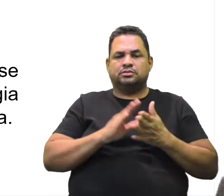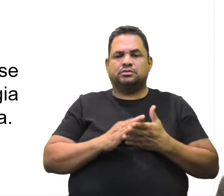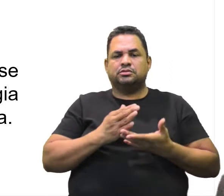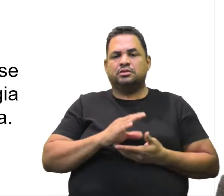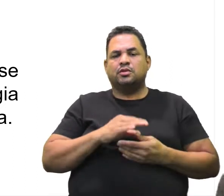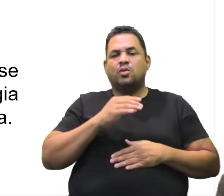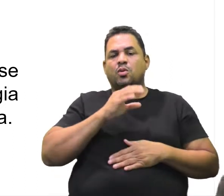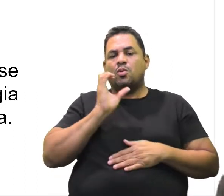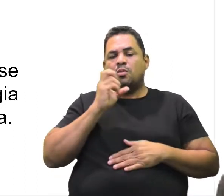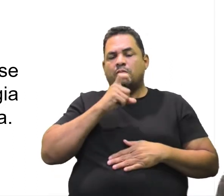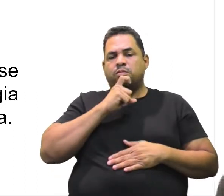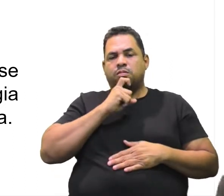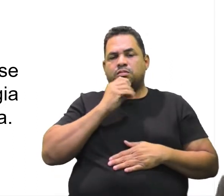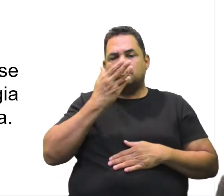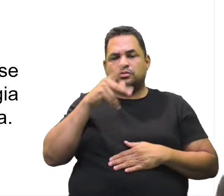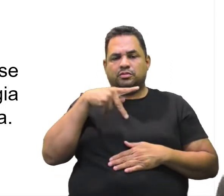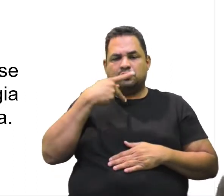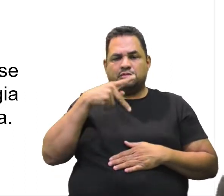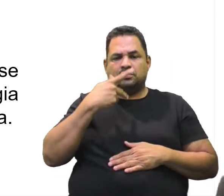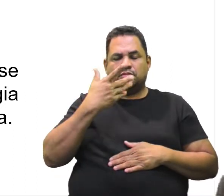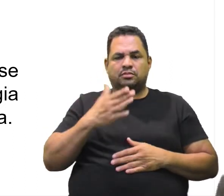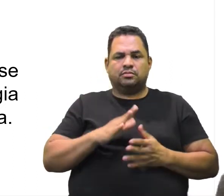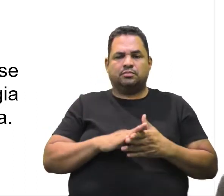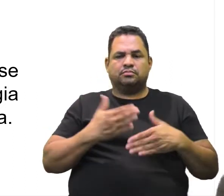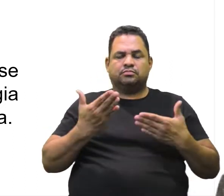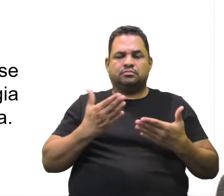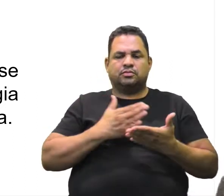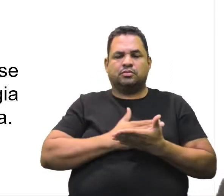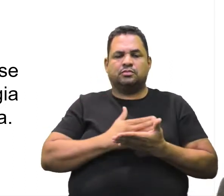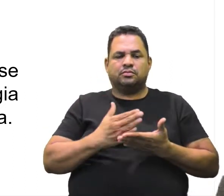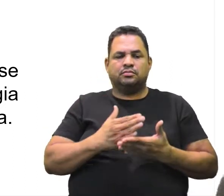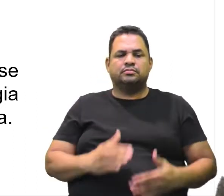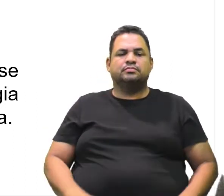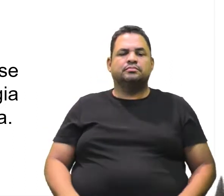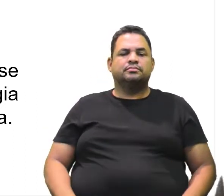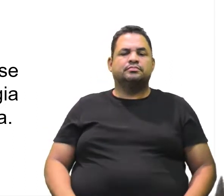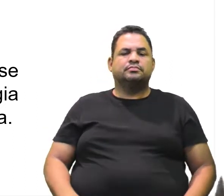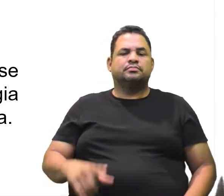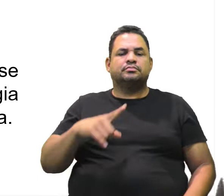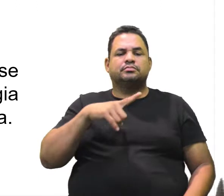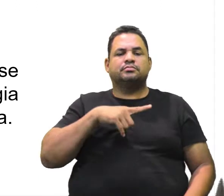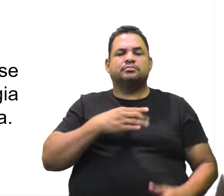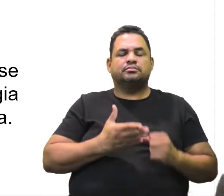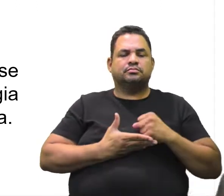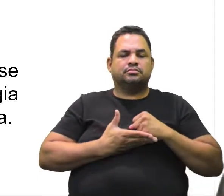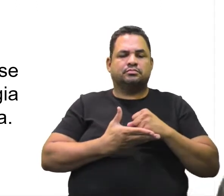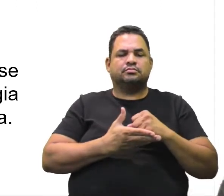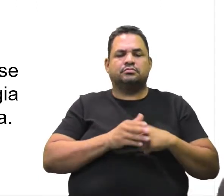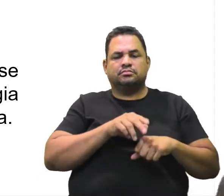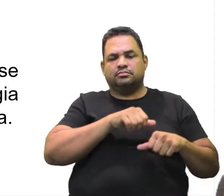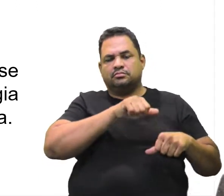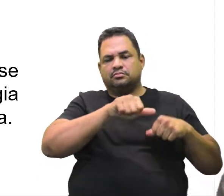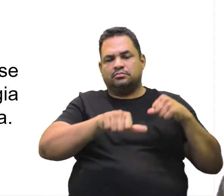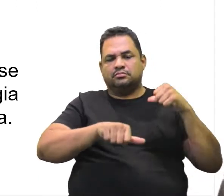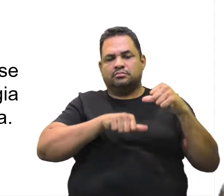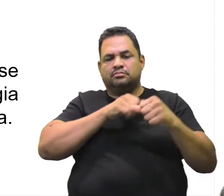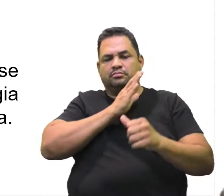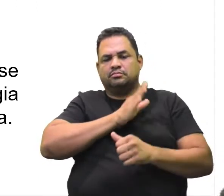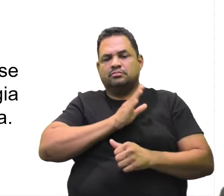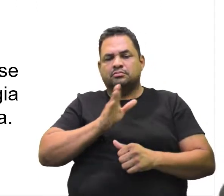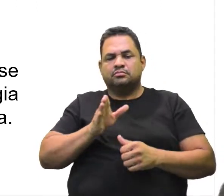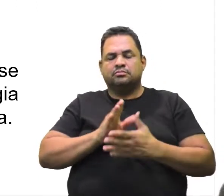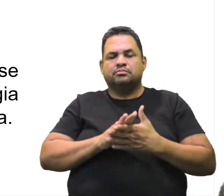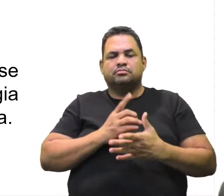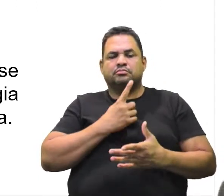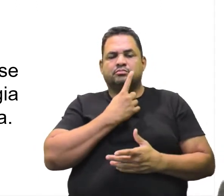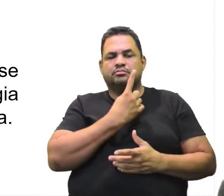resfriamento. Eu estou fazendo esse comentário para partirmos agora para, tendo como base as transições de fase